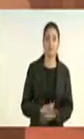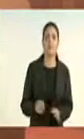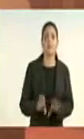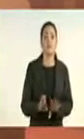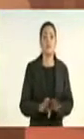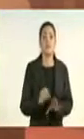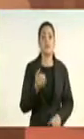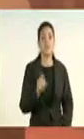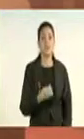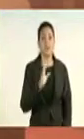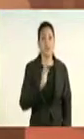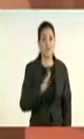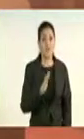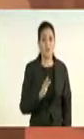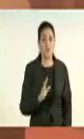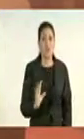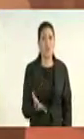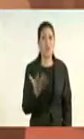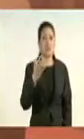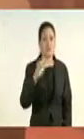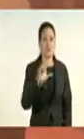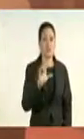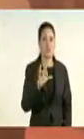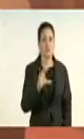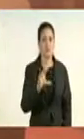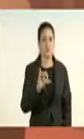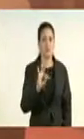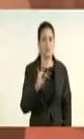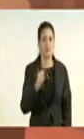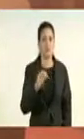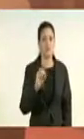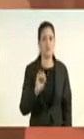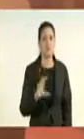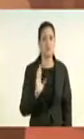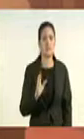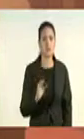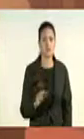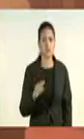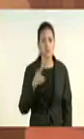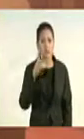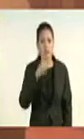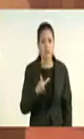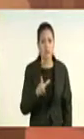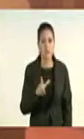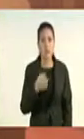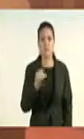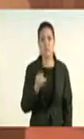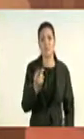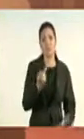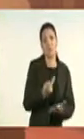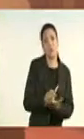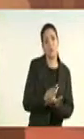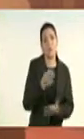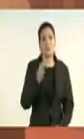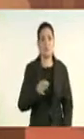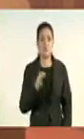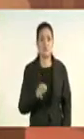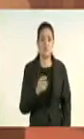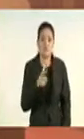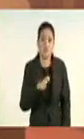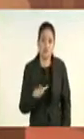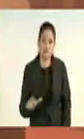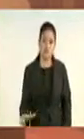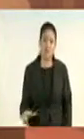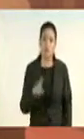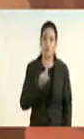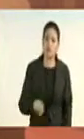os atos que foram praticados pela referida comissão. Mas eu vou mais além, deputado Adriano. Me foi passada a informação